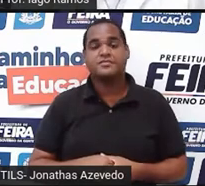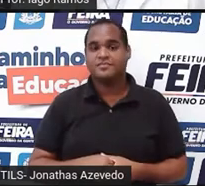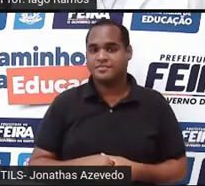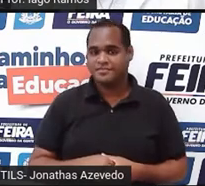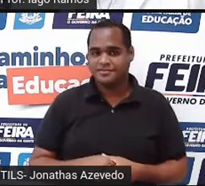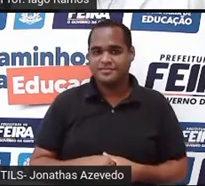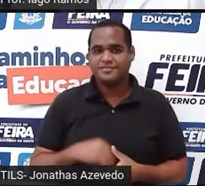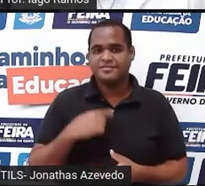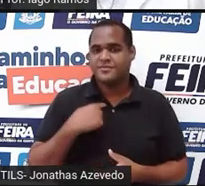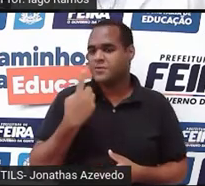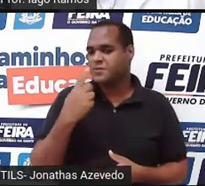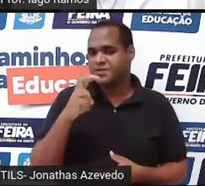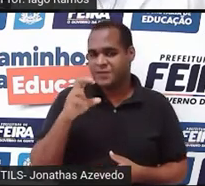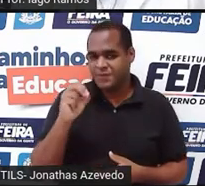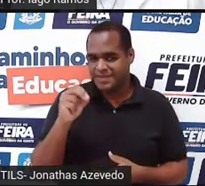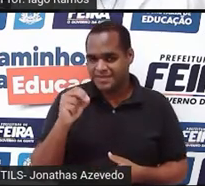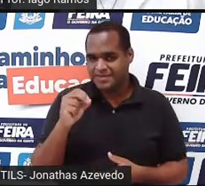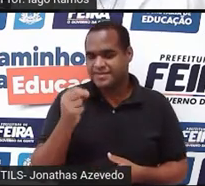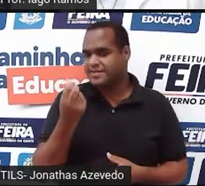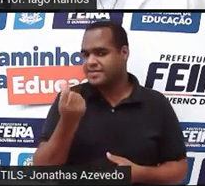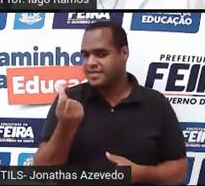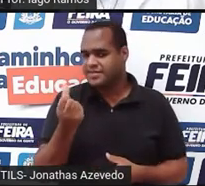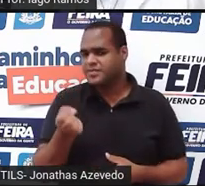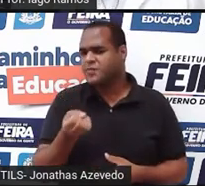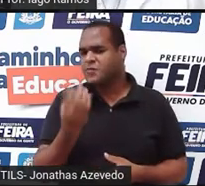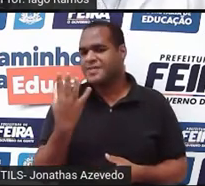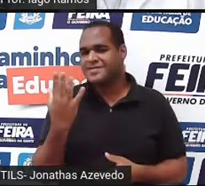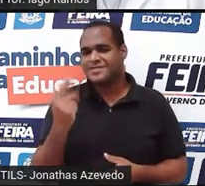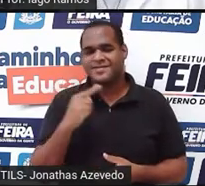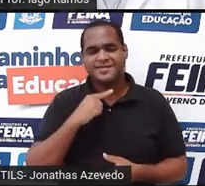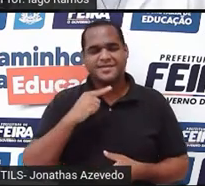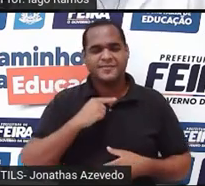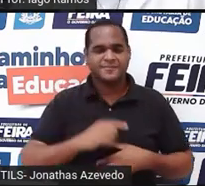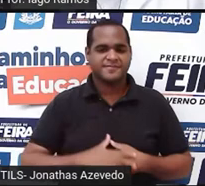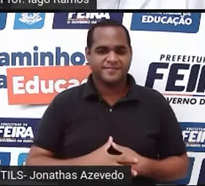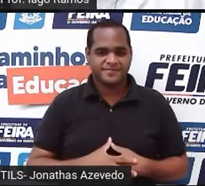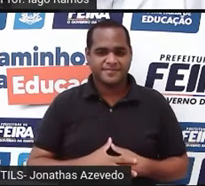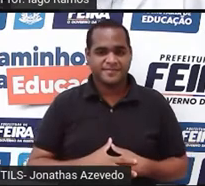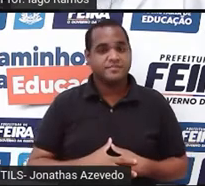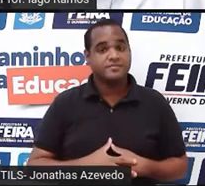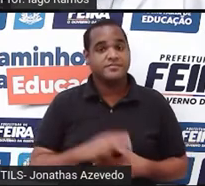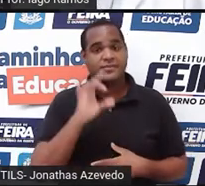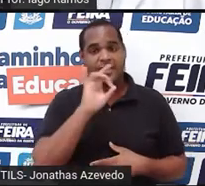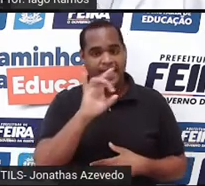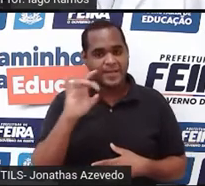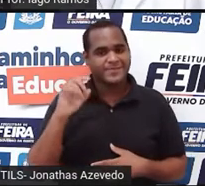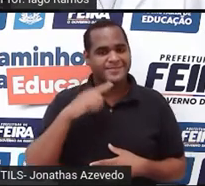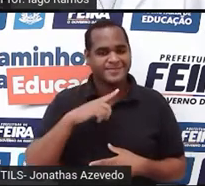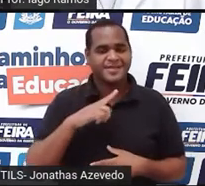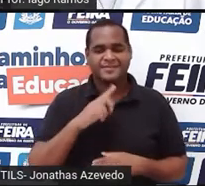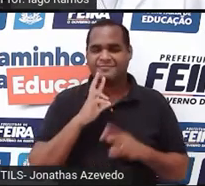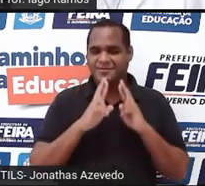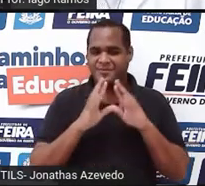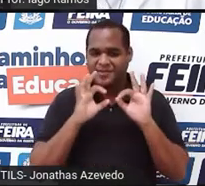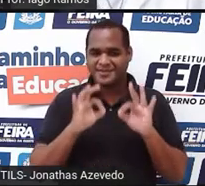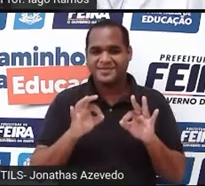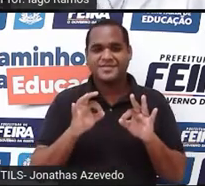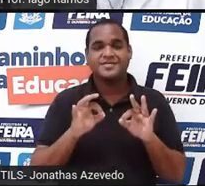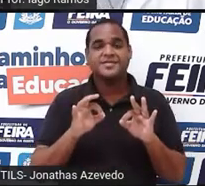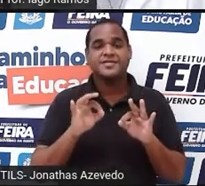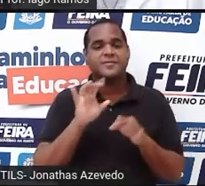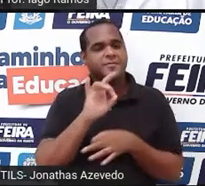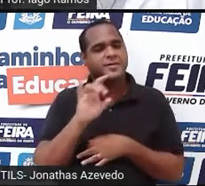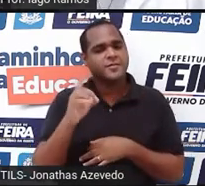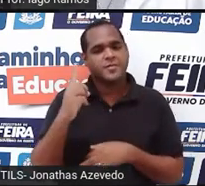e 56 lápis vai custar quanto três opções de resposta só que agora eu vou te dar